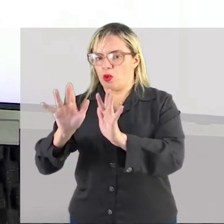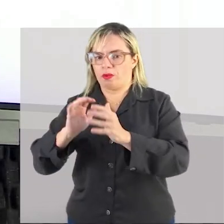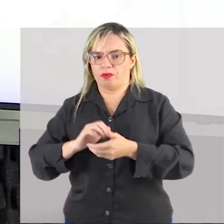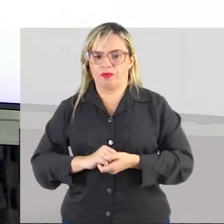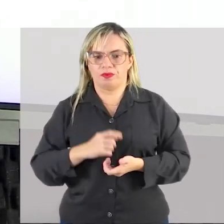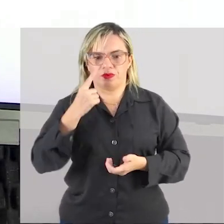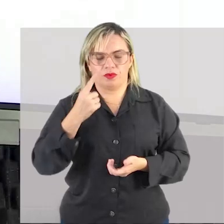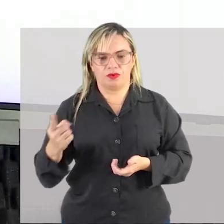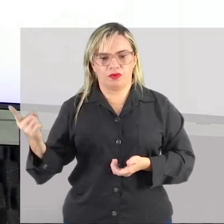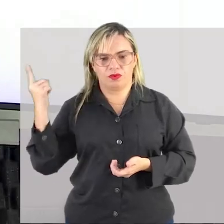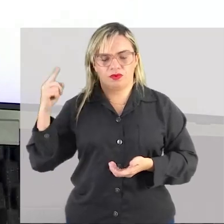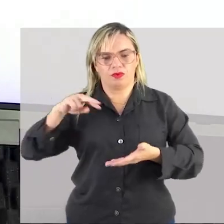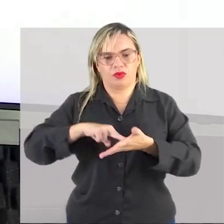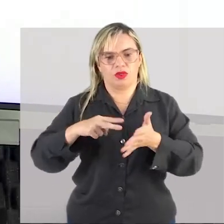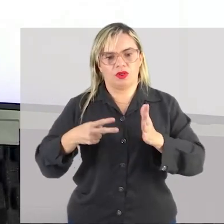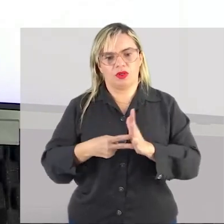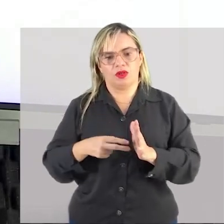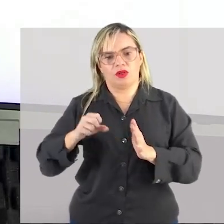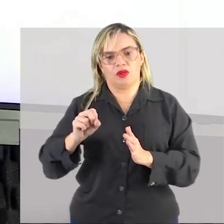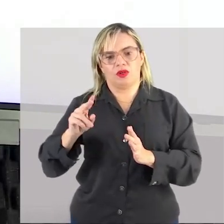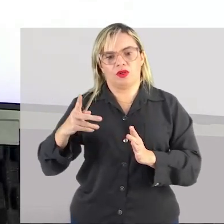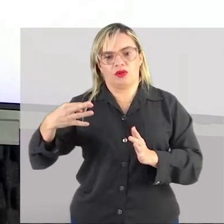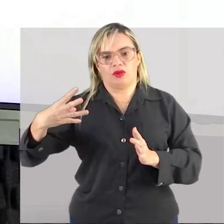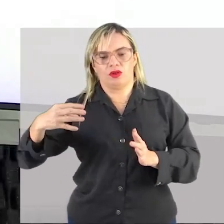ó. Isso é uma sublimação.